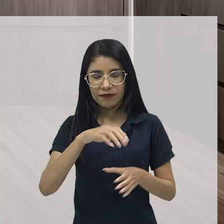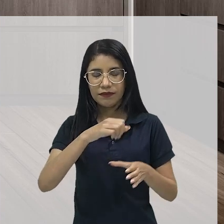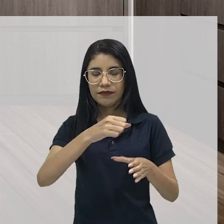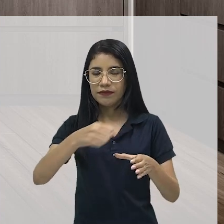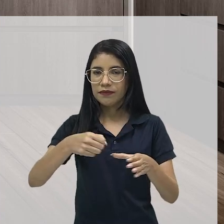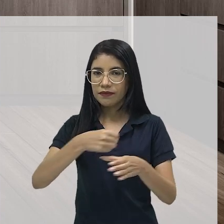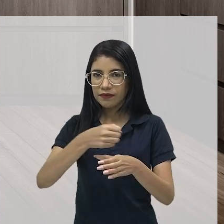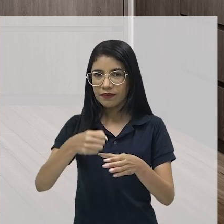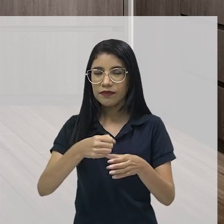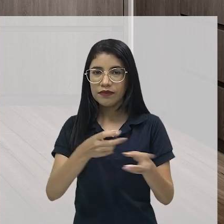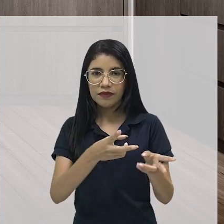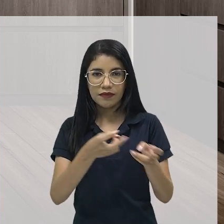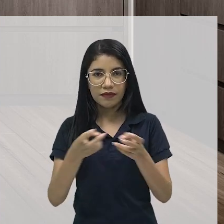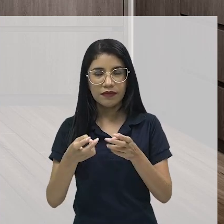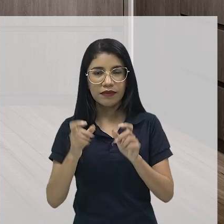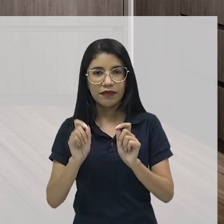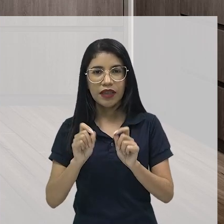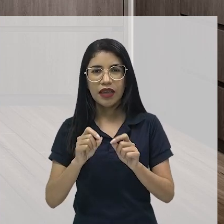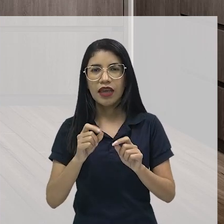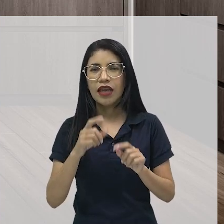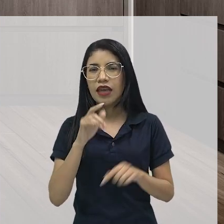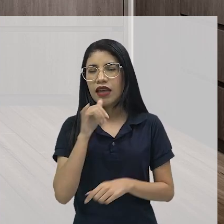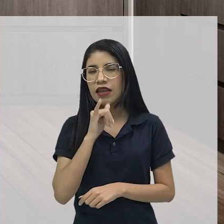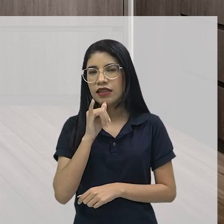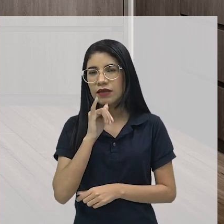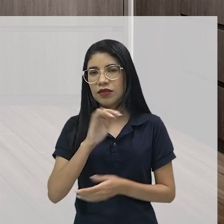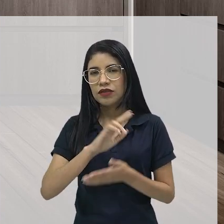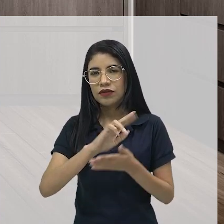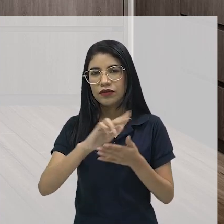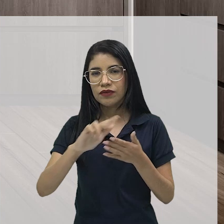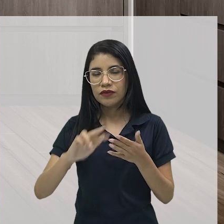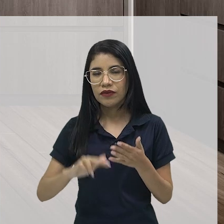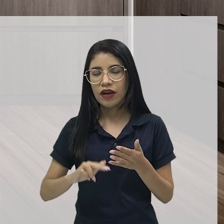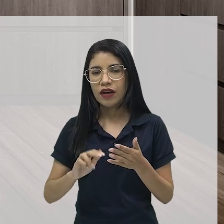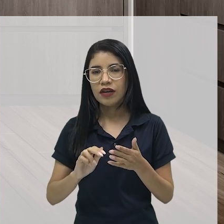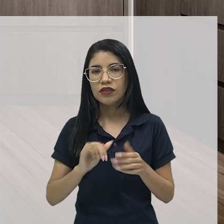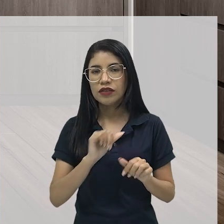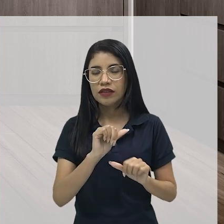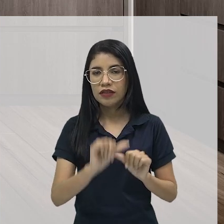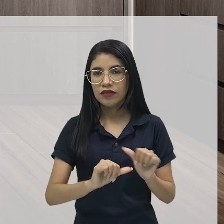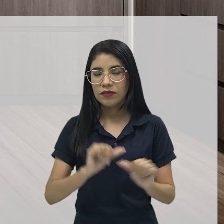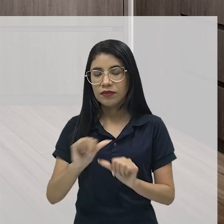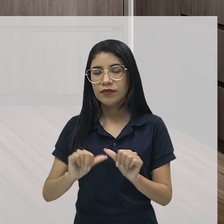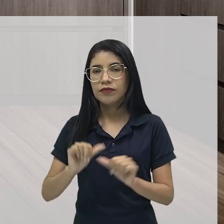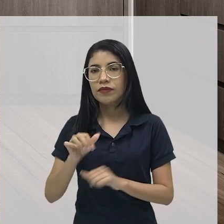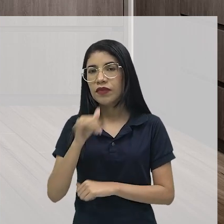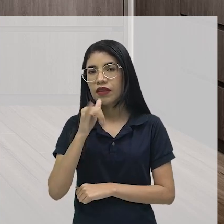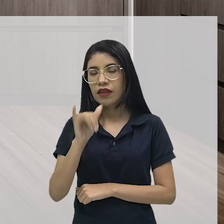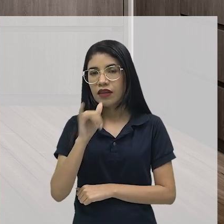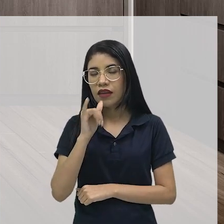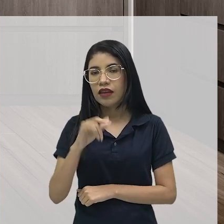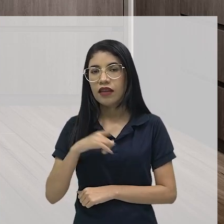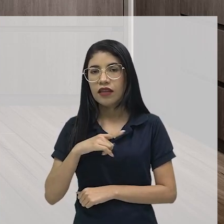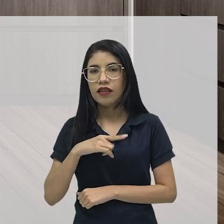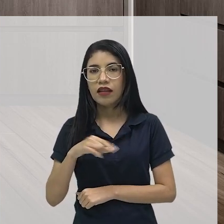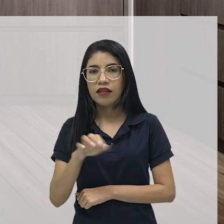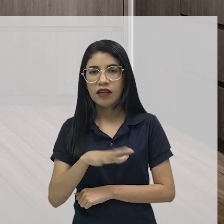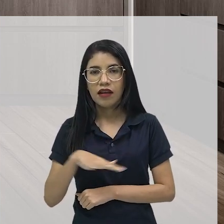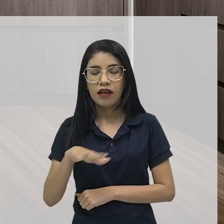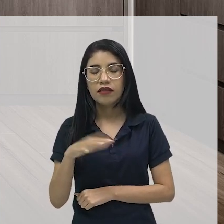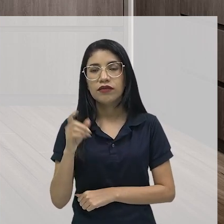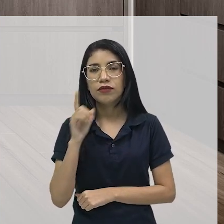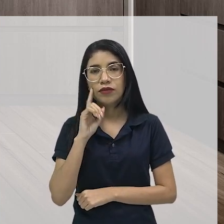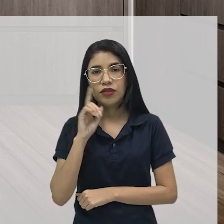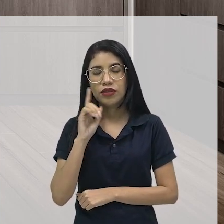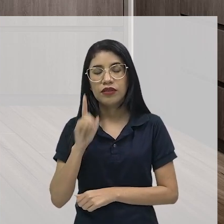vocês puderam observar vários exemplos de transformação de energia presentes aí no nosso dia a